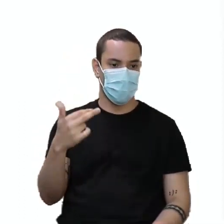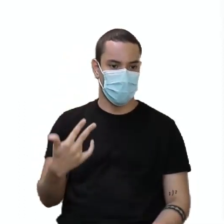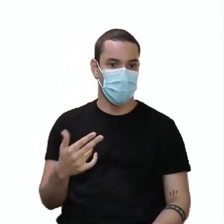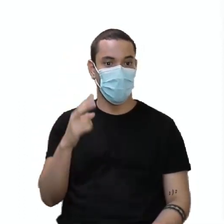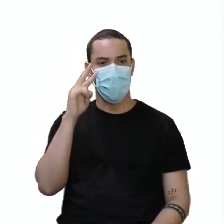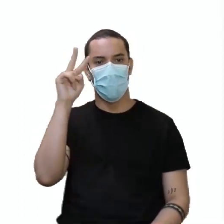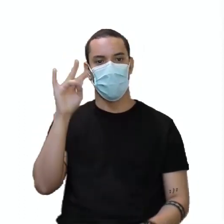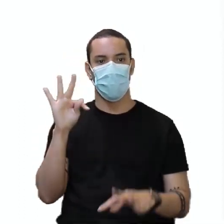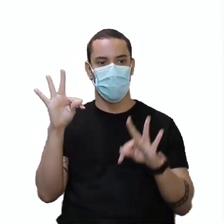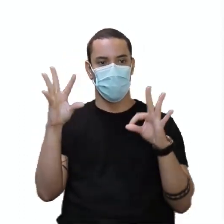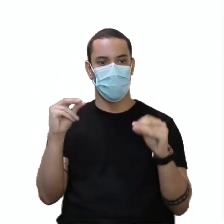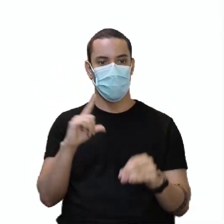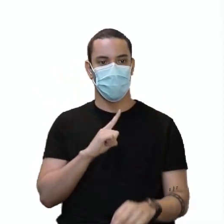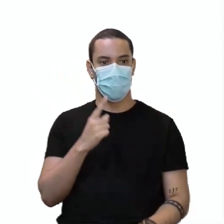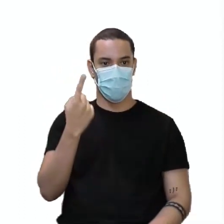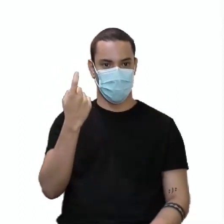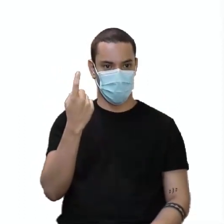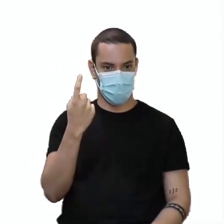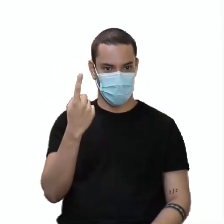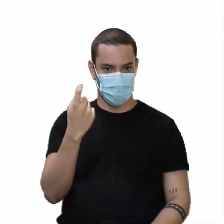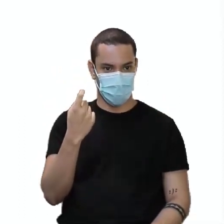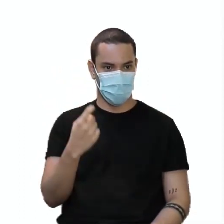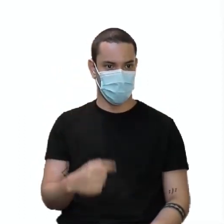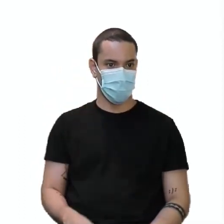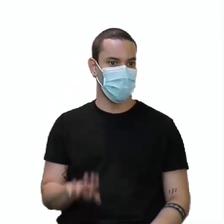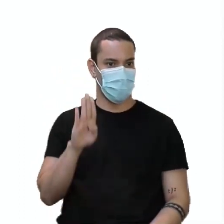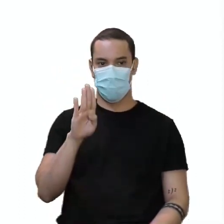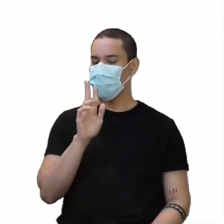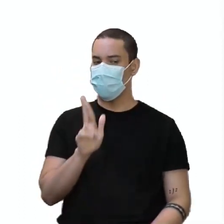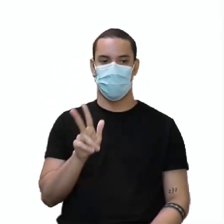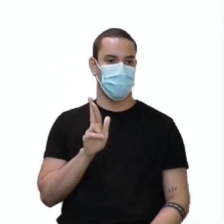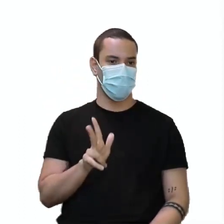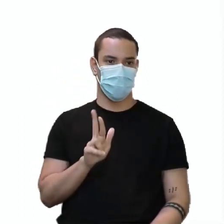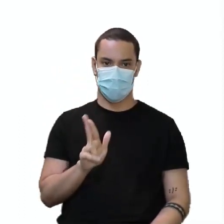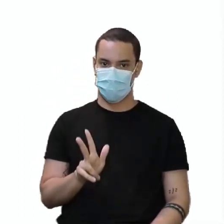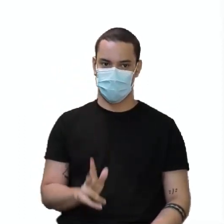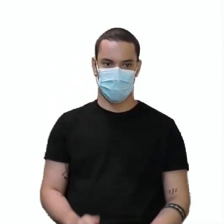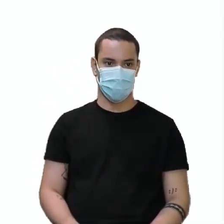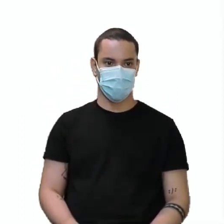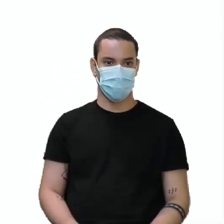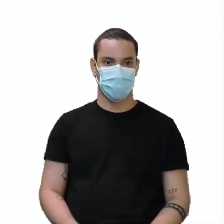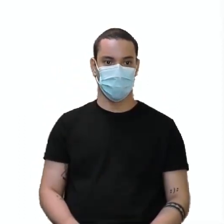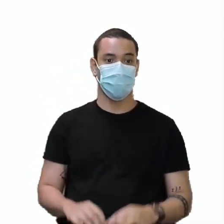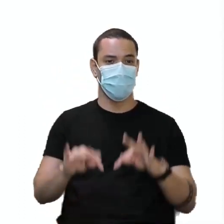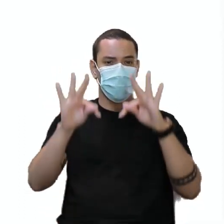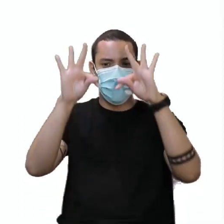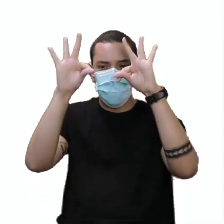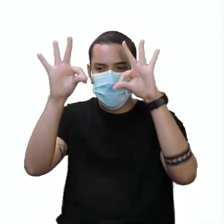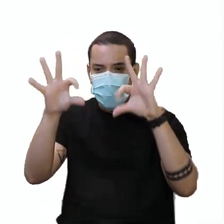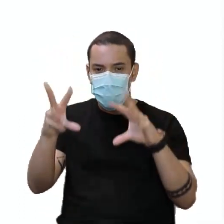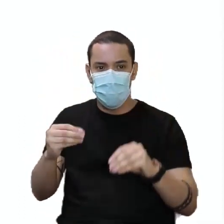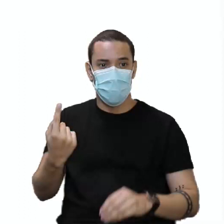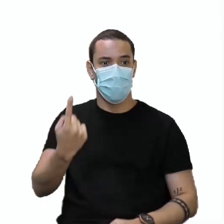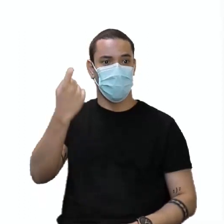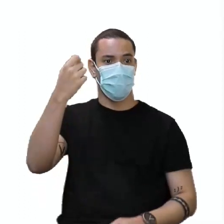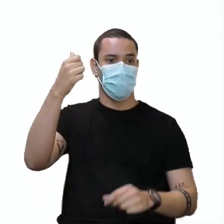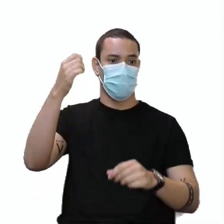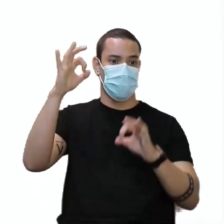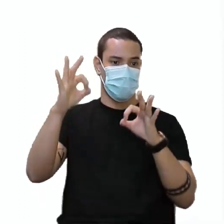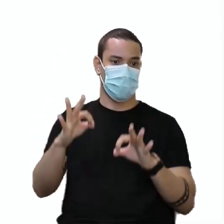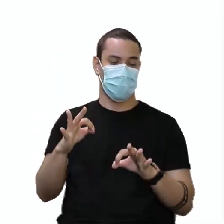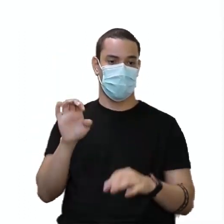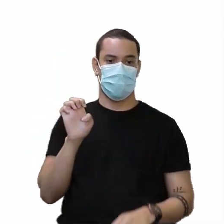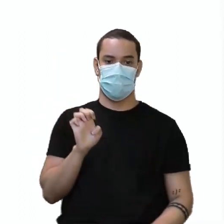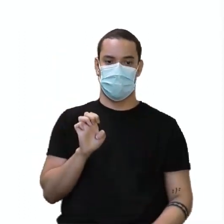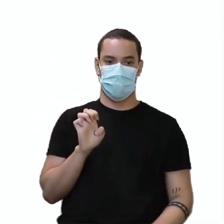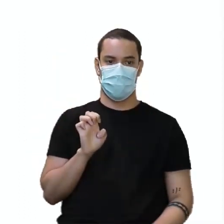as alternativas, tem essa aqui, ó, bem loucona, não é mesmo? Olhando para todas as alternativas, a única correta é a letra